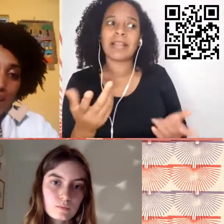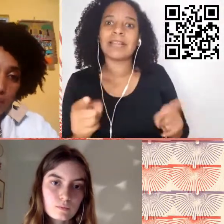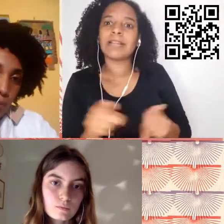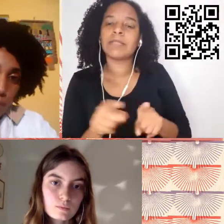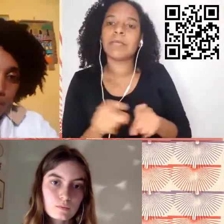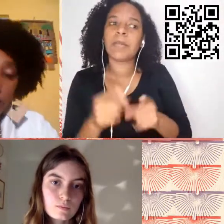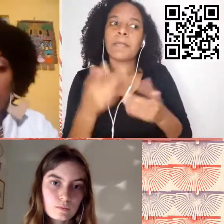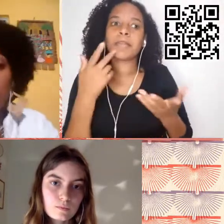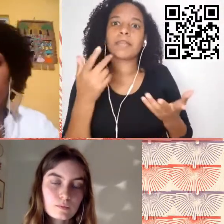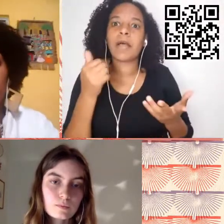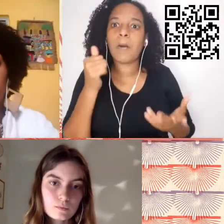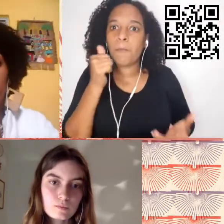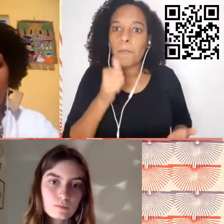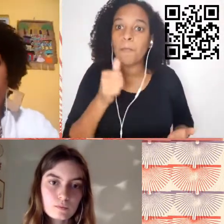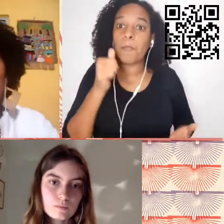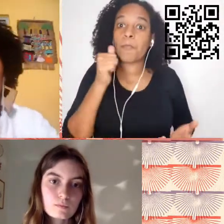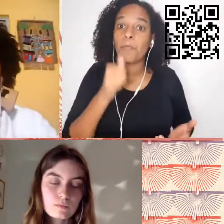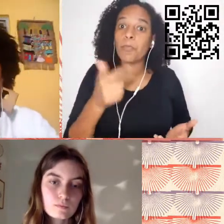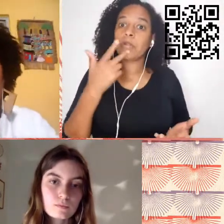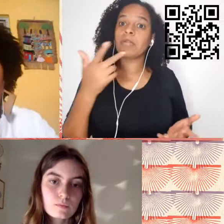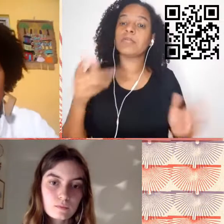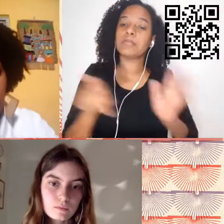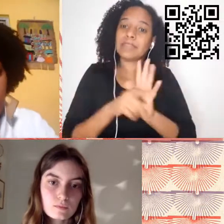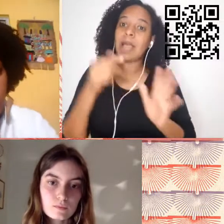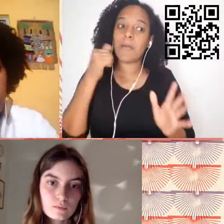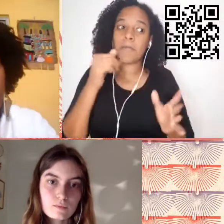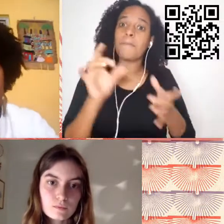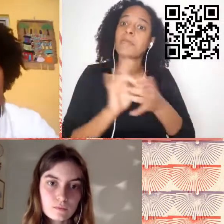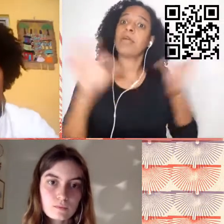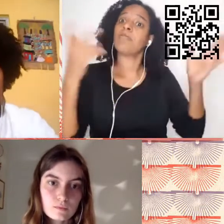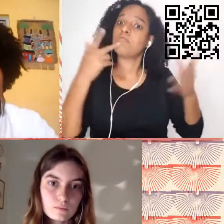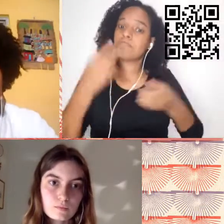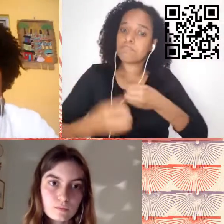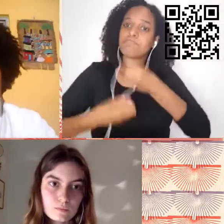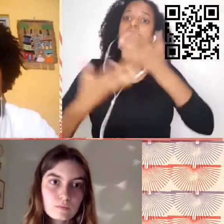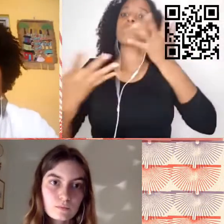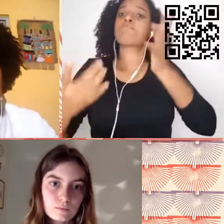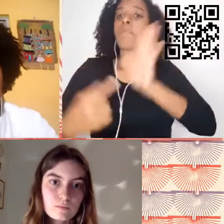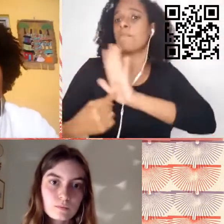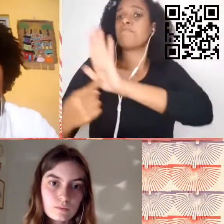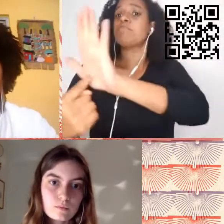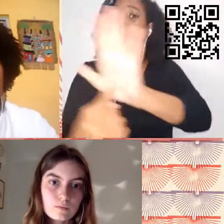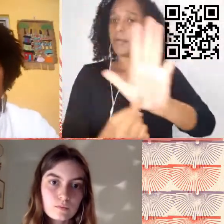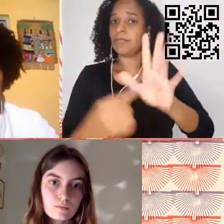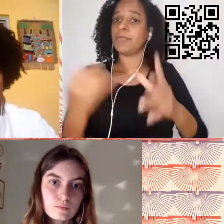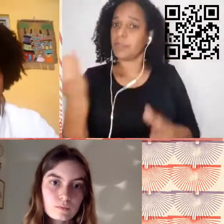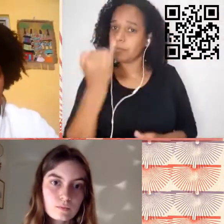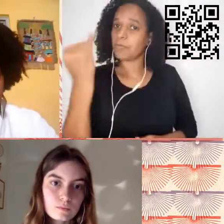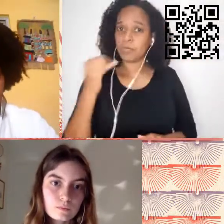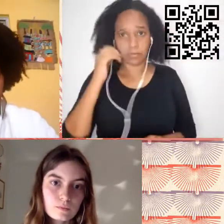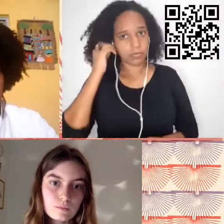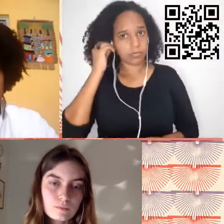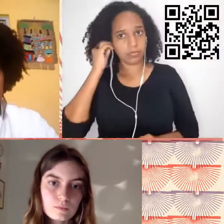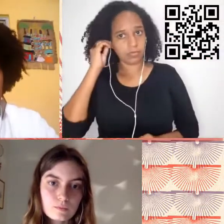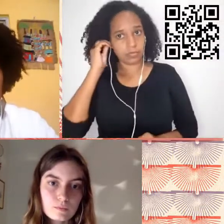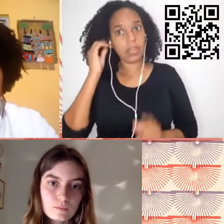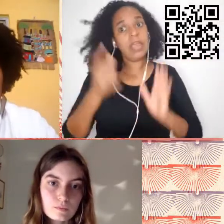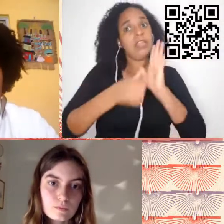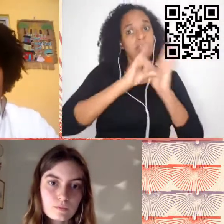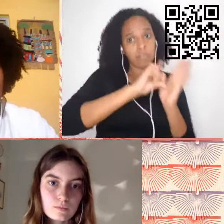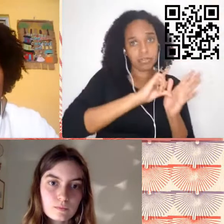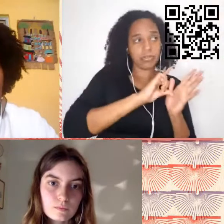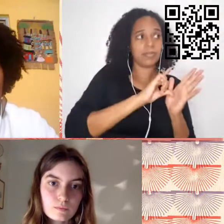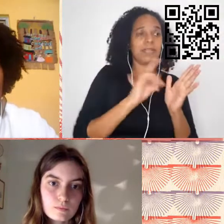em que as mulheres tivessem mais liberdade para se exporem, né? Não que elas não tivessem antes, não é